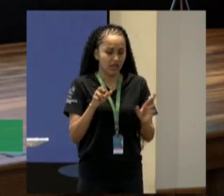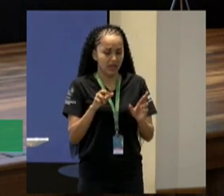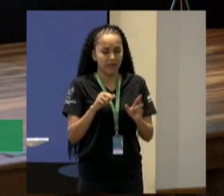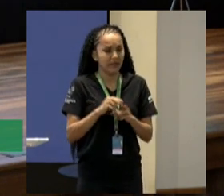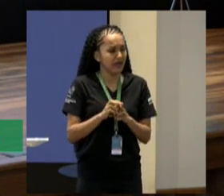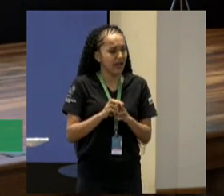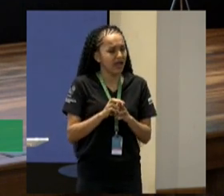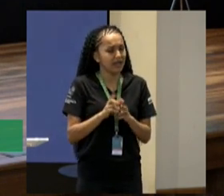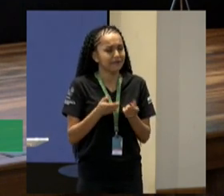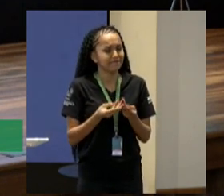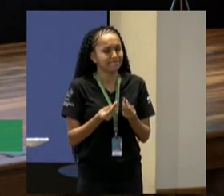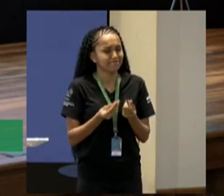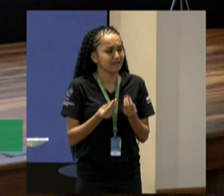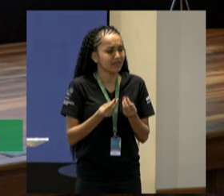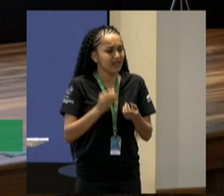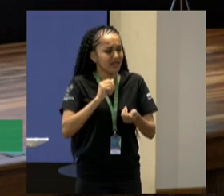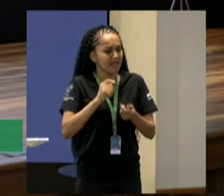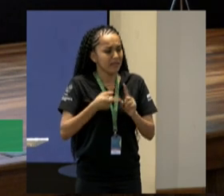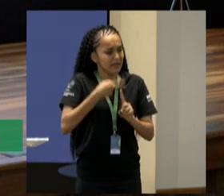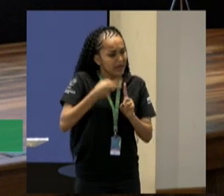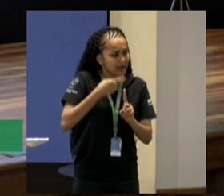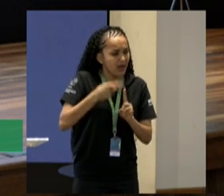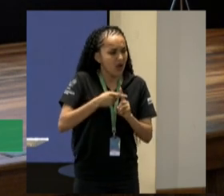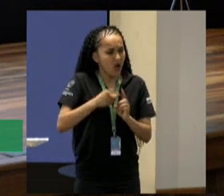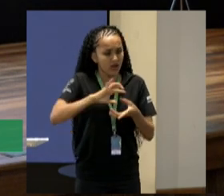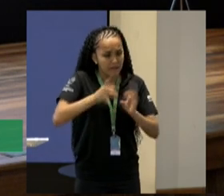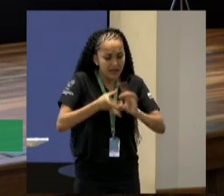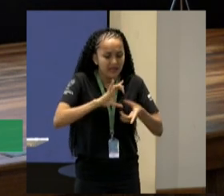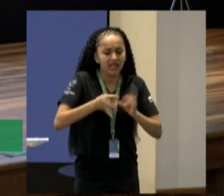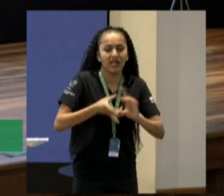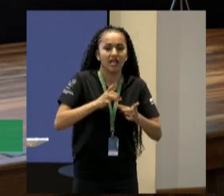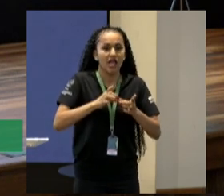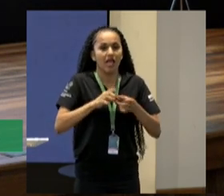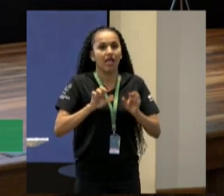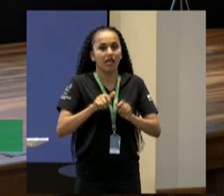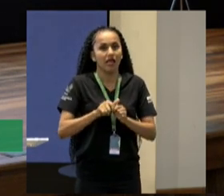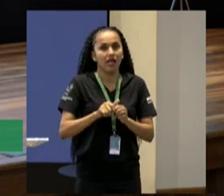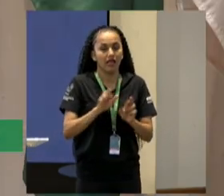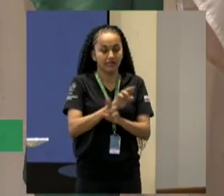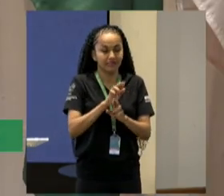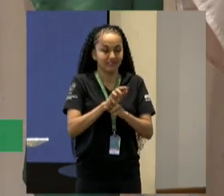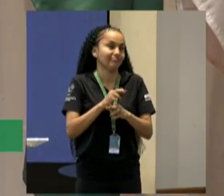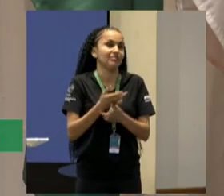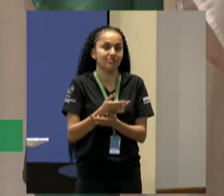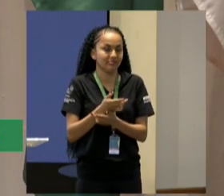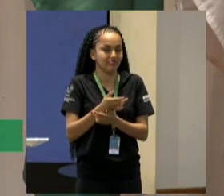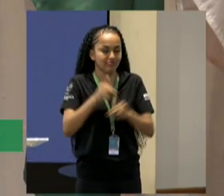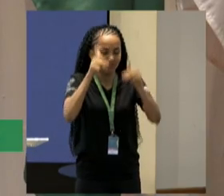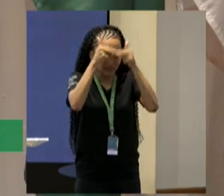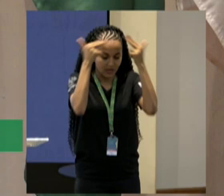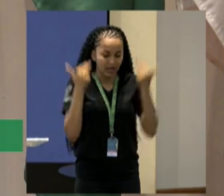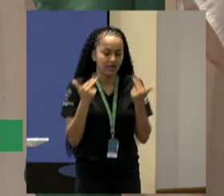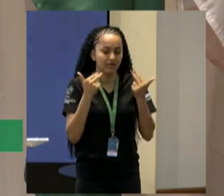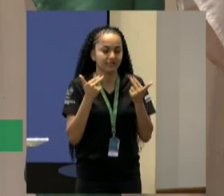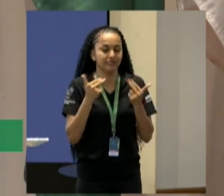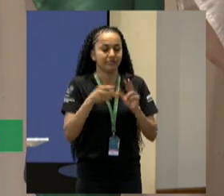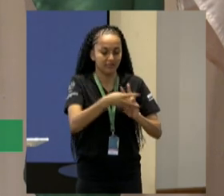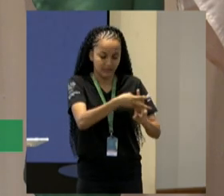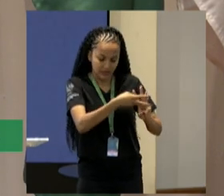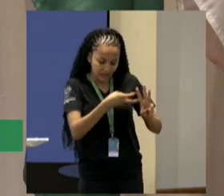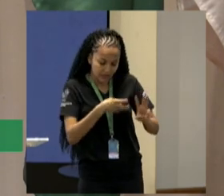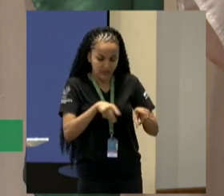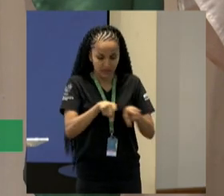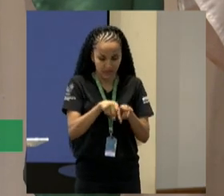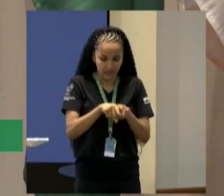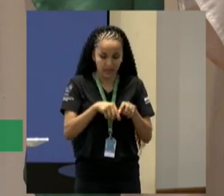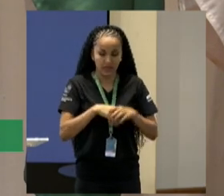Relações... de relações étnico-raciais, afro-brasileira, africanas e indígenas. A